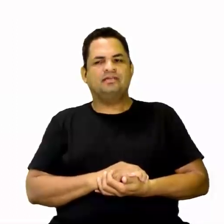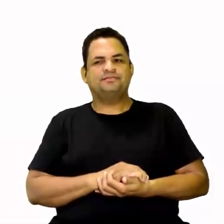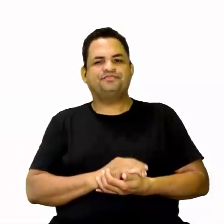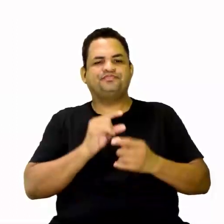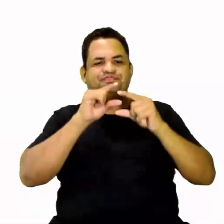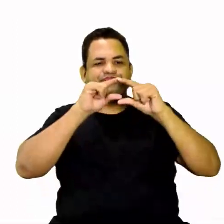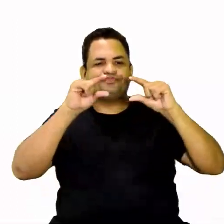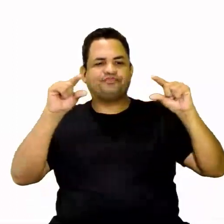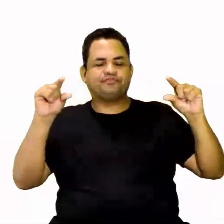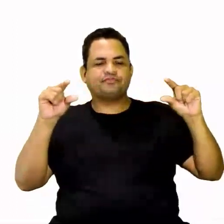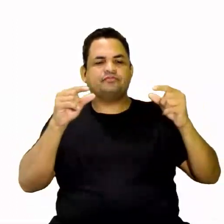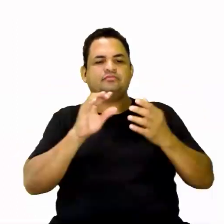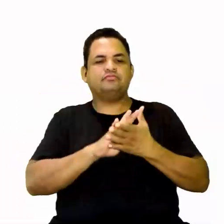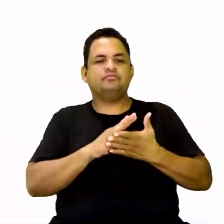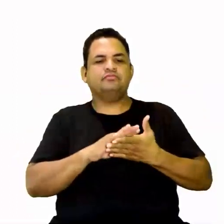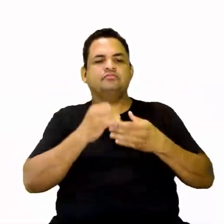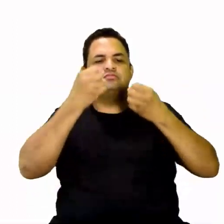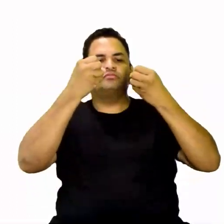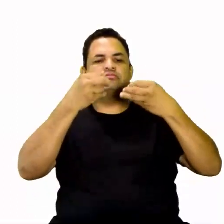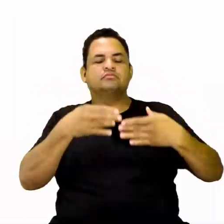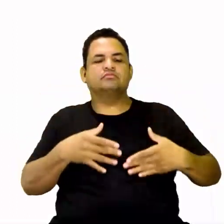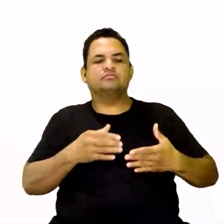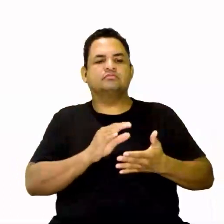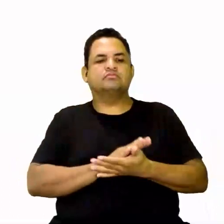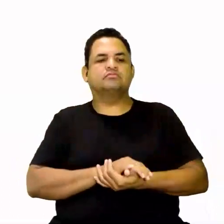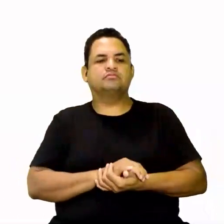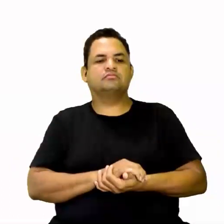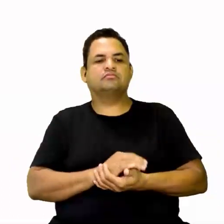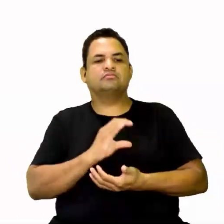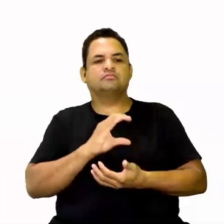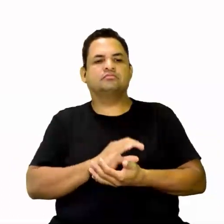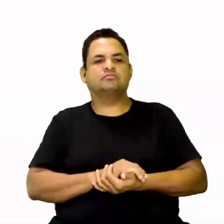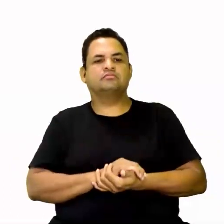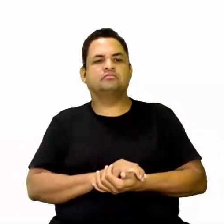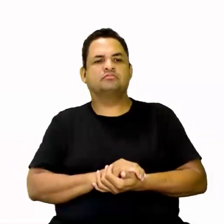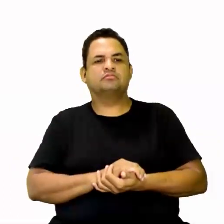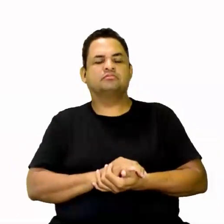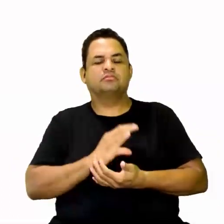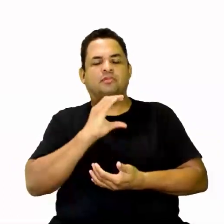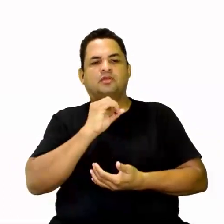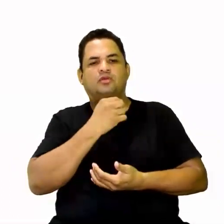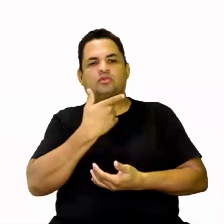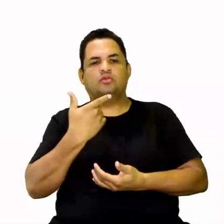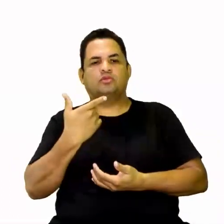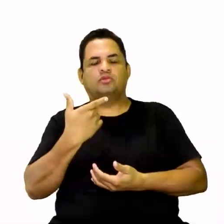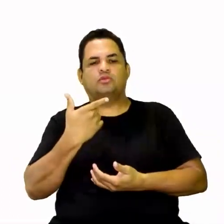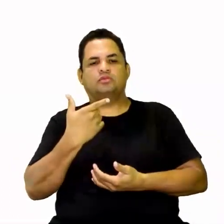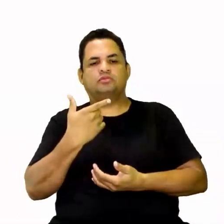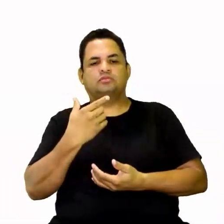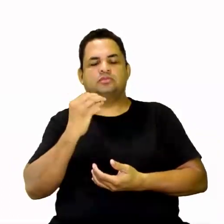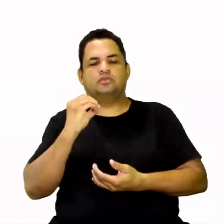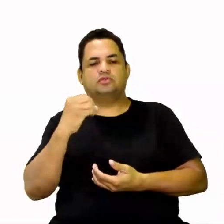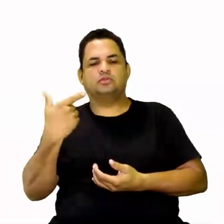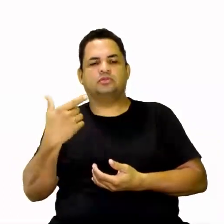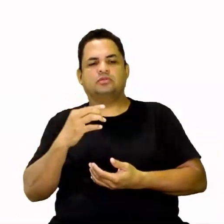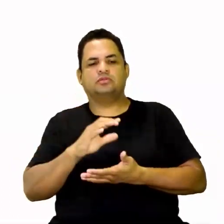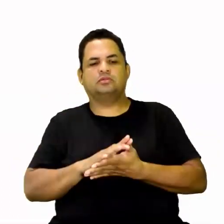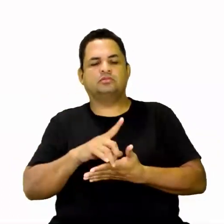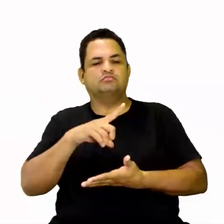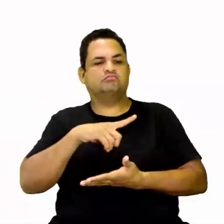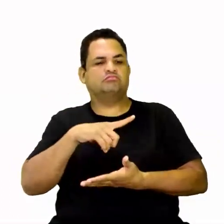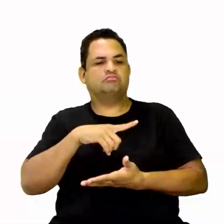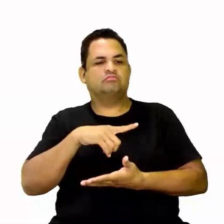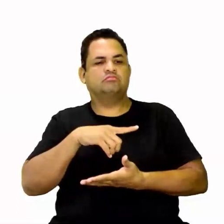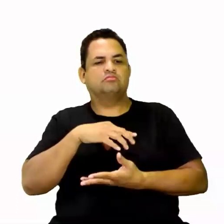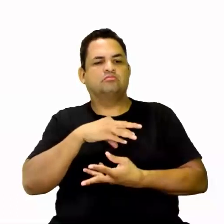anunciado, está me dizendo que gás carbônico e oxigênio constitui